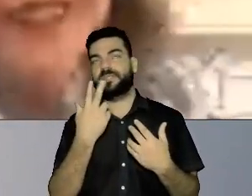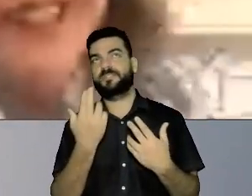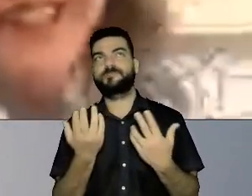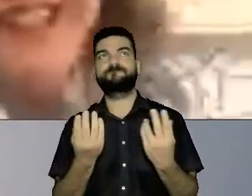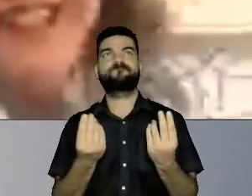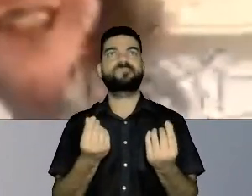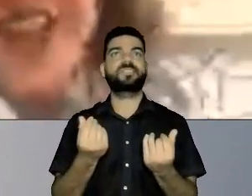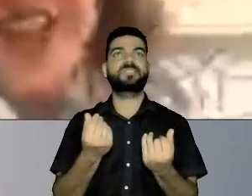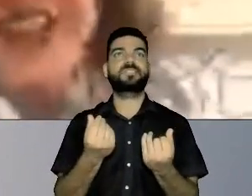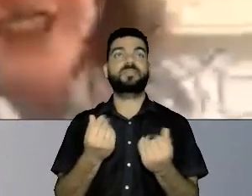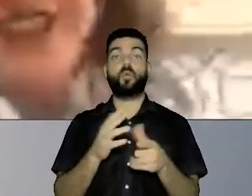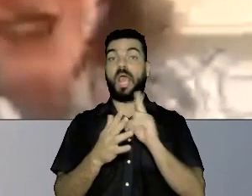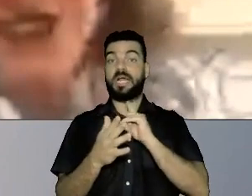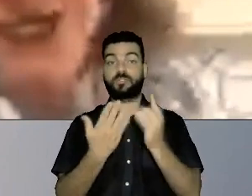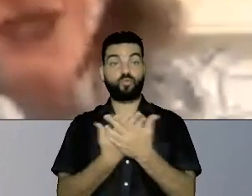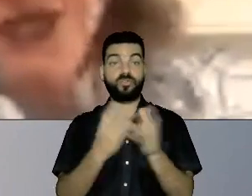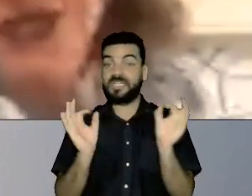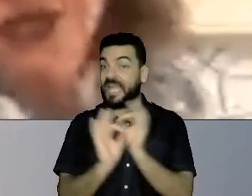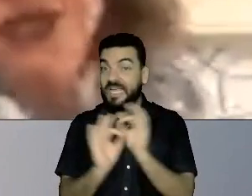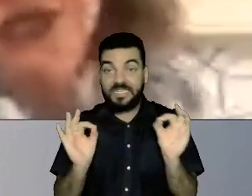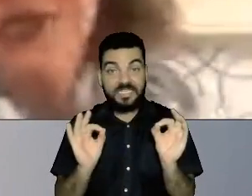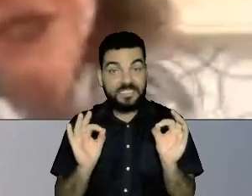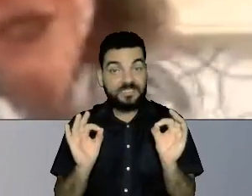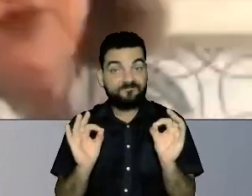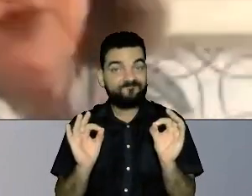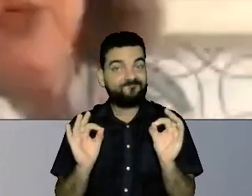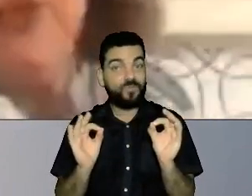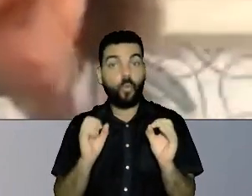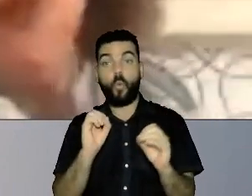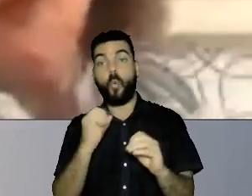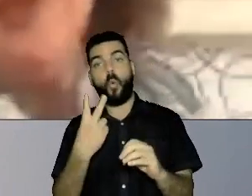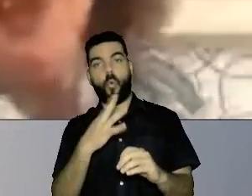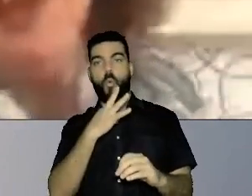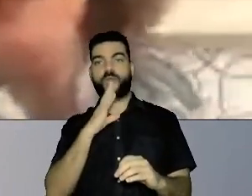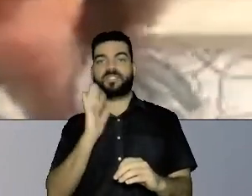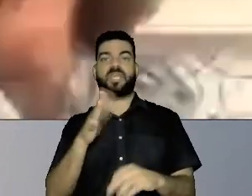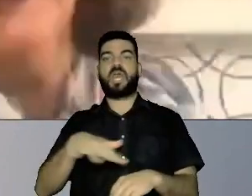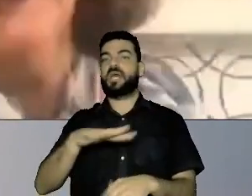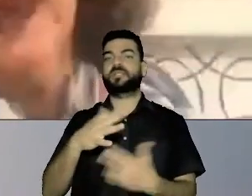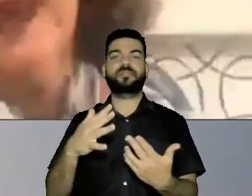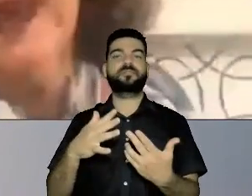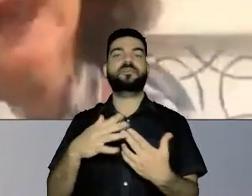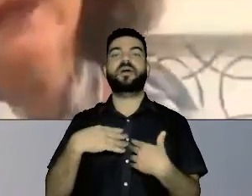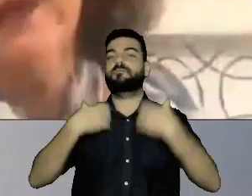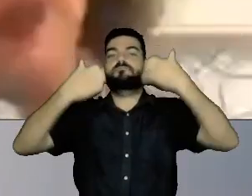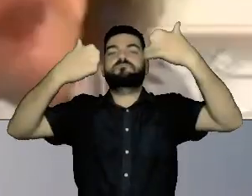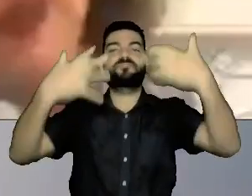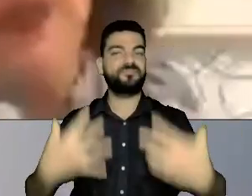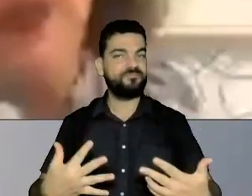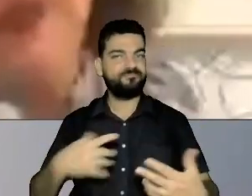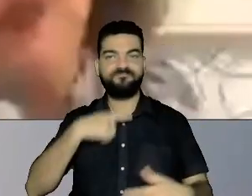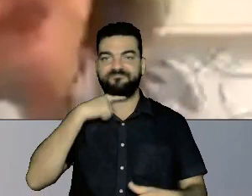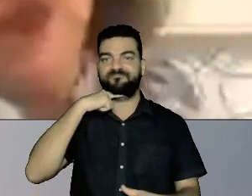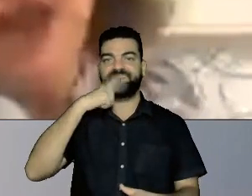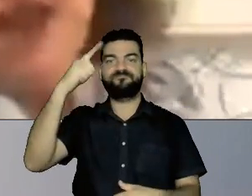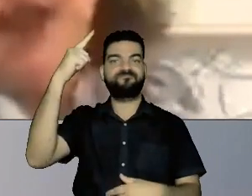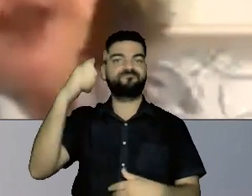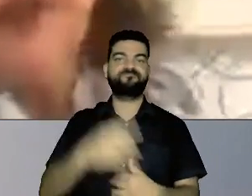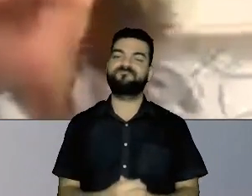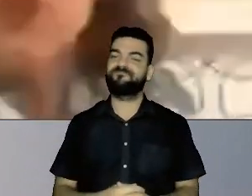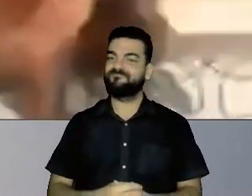estudado antes, e a gente não tiver um conhecimento muito específico, a gente não consegue falar sobre